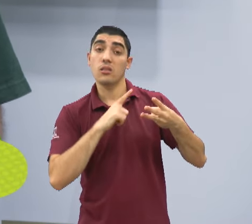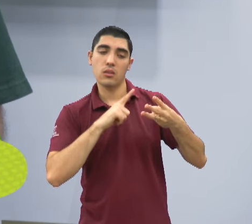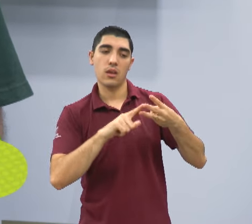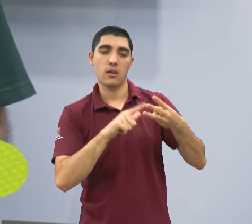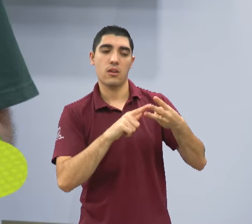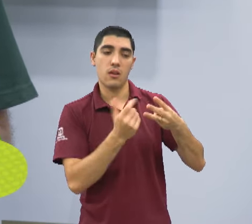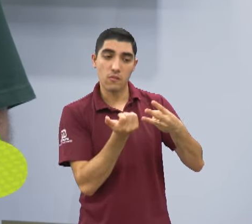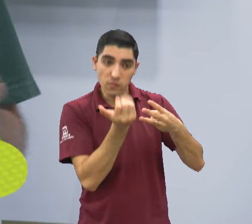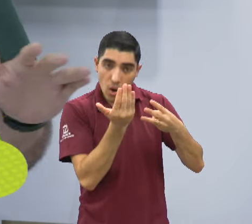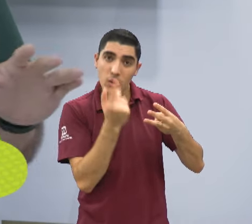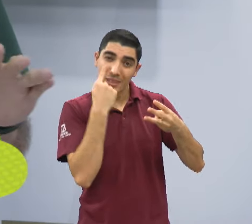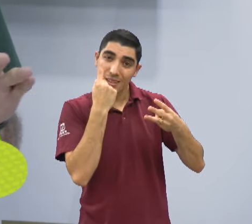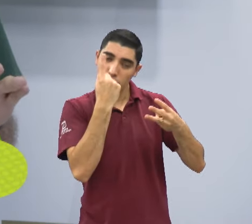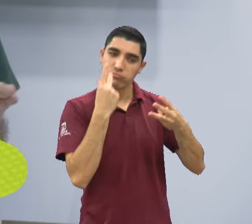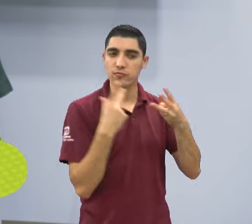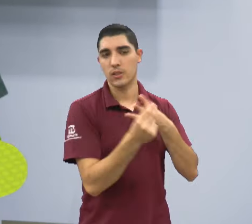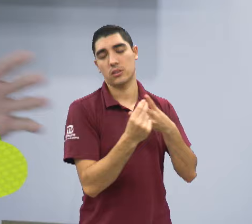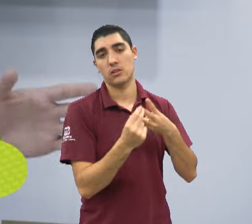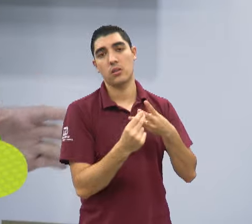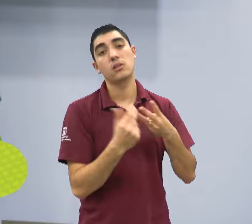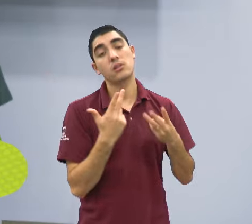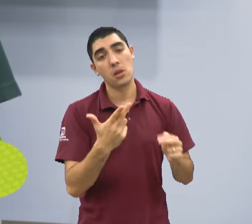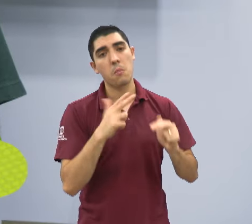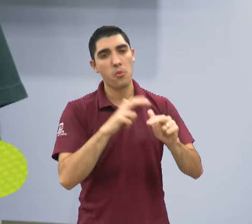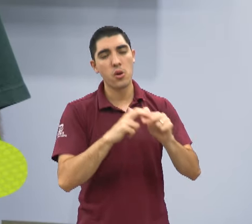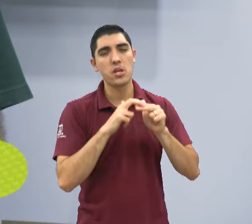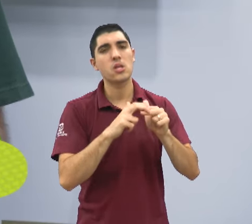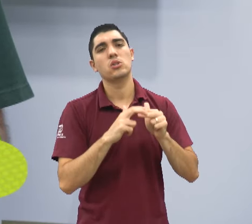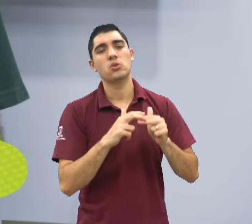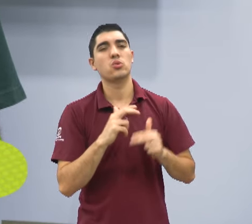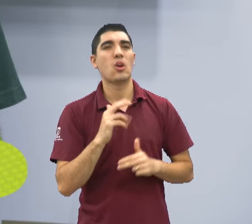Então, não dá para a gente tirar como média